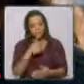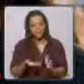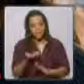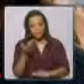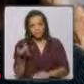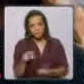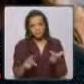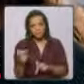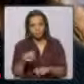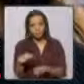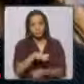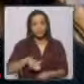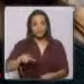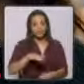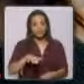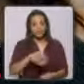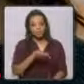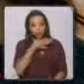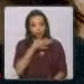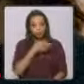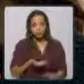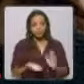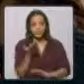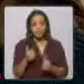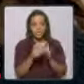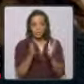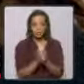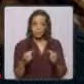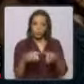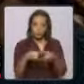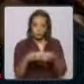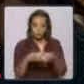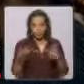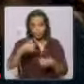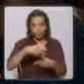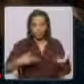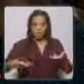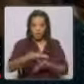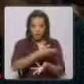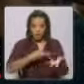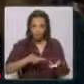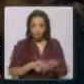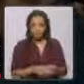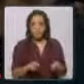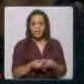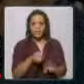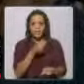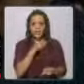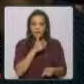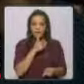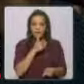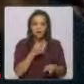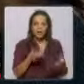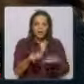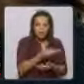das situações mais verbalizada em todos os grupos que nós temos vindo a encontrar. O de violência económica, os